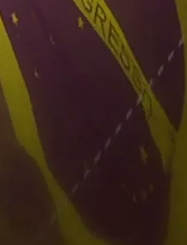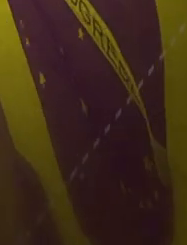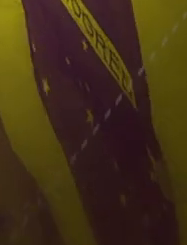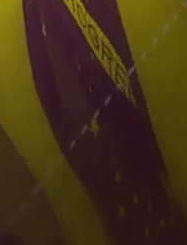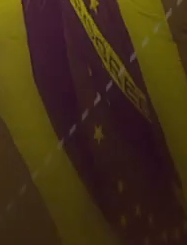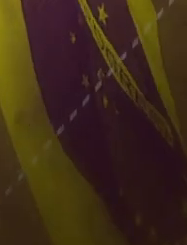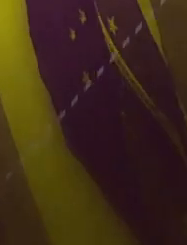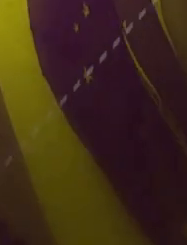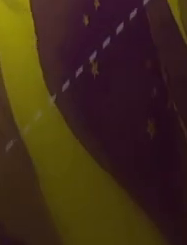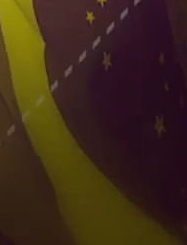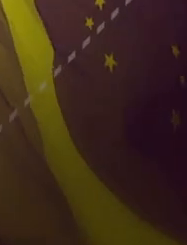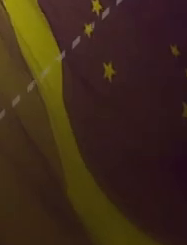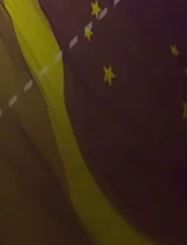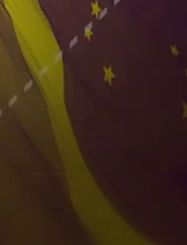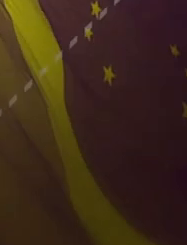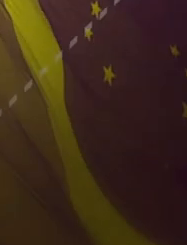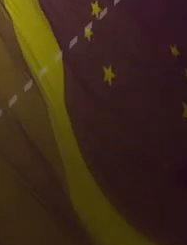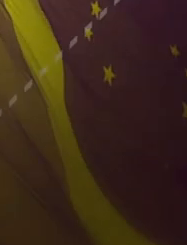1